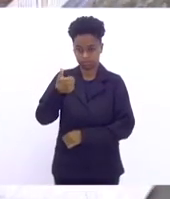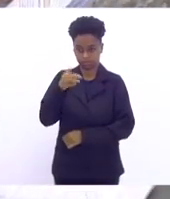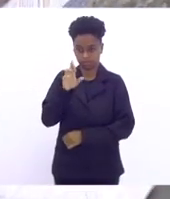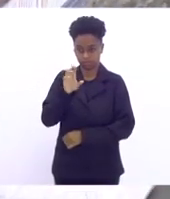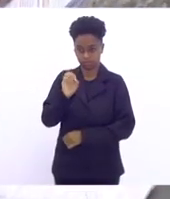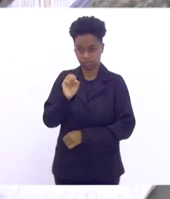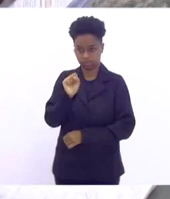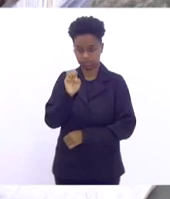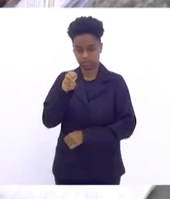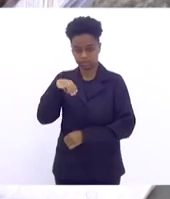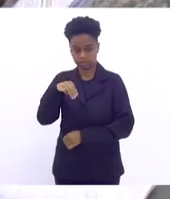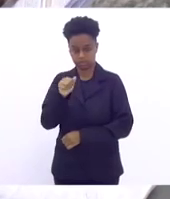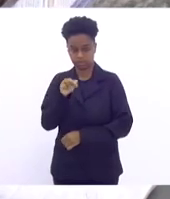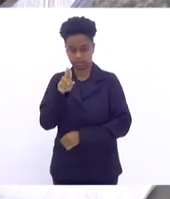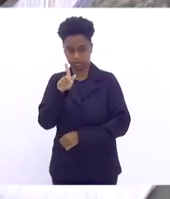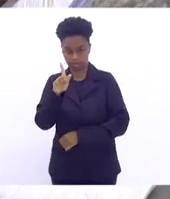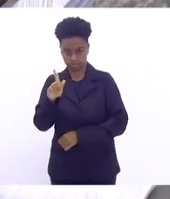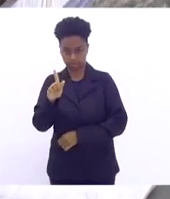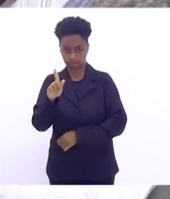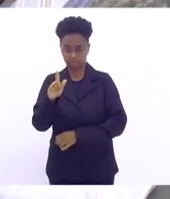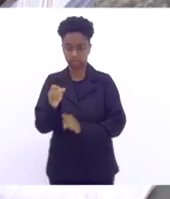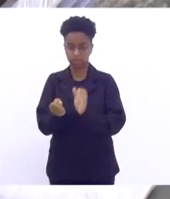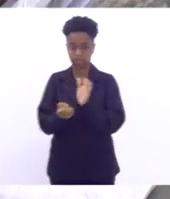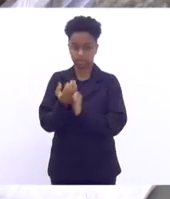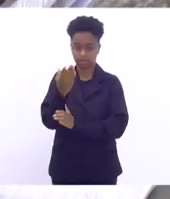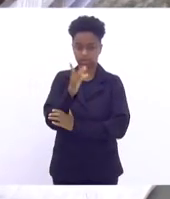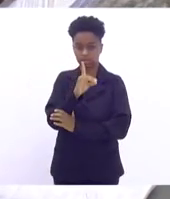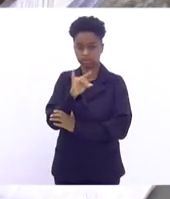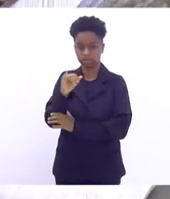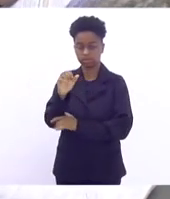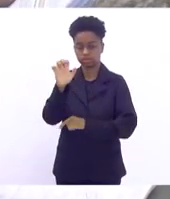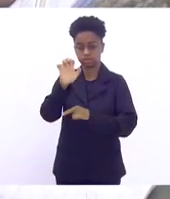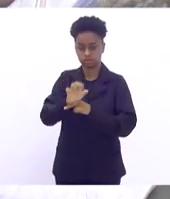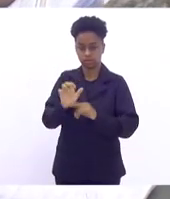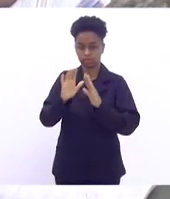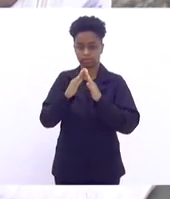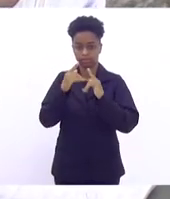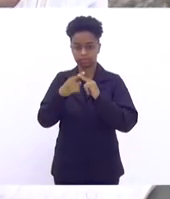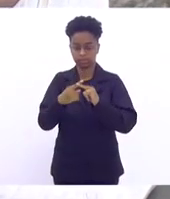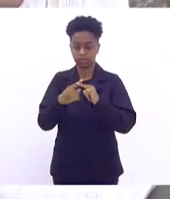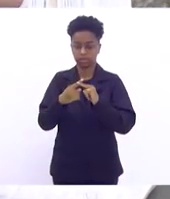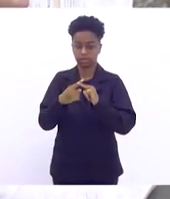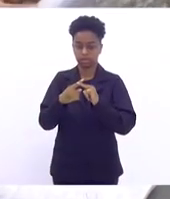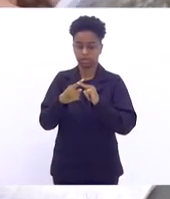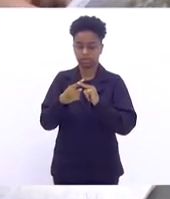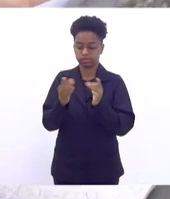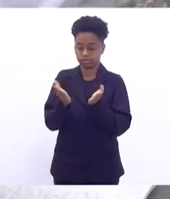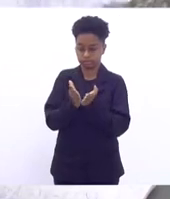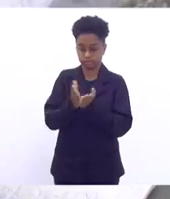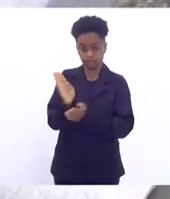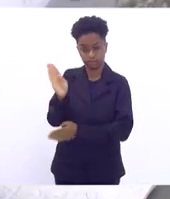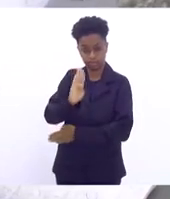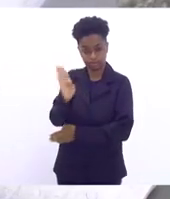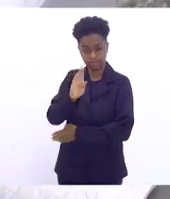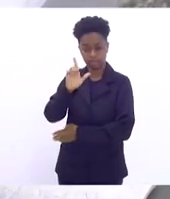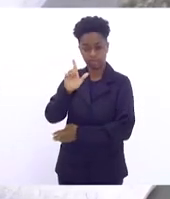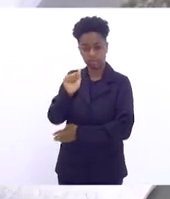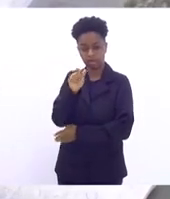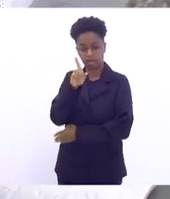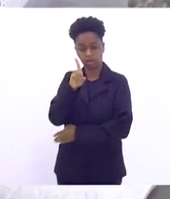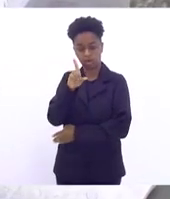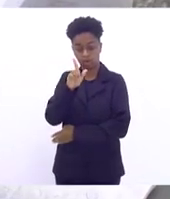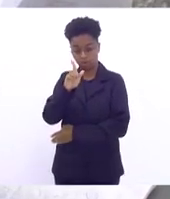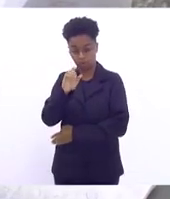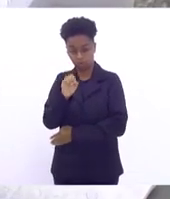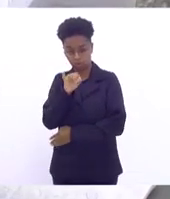Rosemberg Reis que cria o dia Estadual da Igreja Evangélica Batista da Lagoinha e depois a